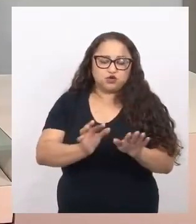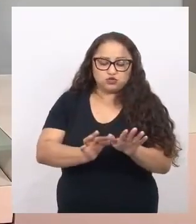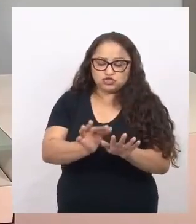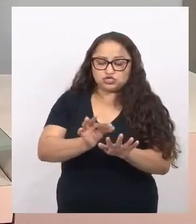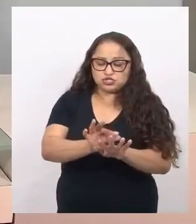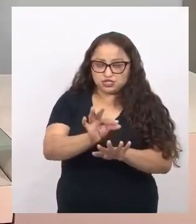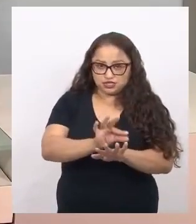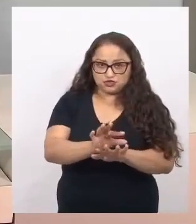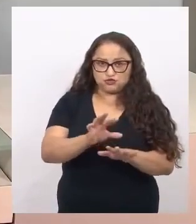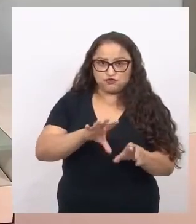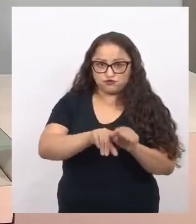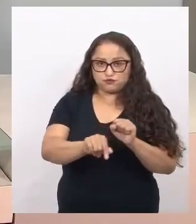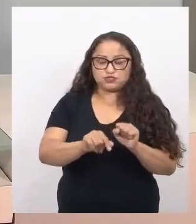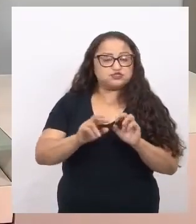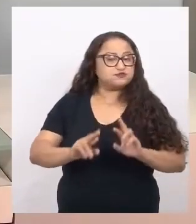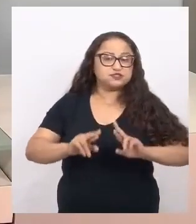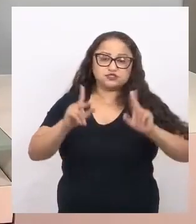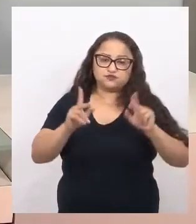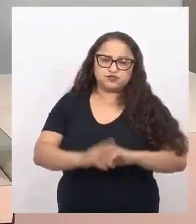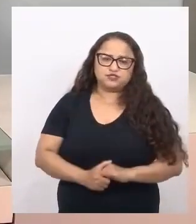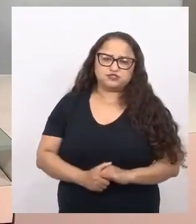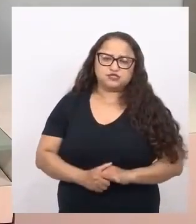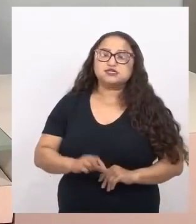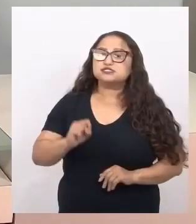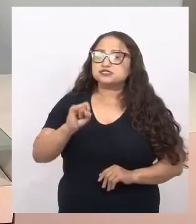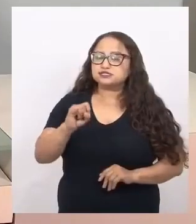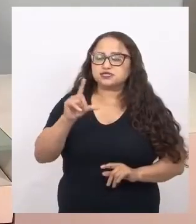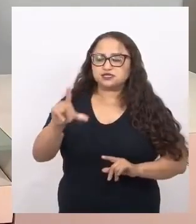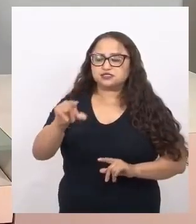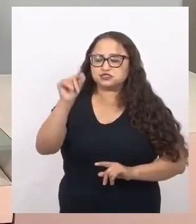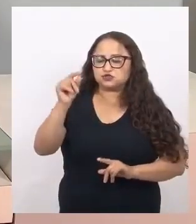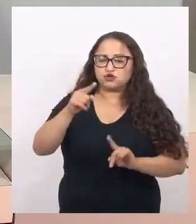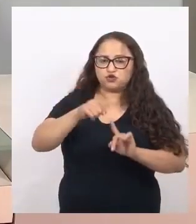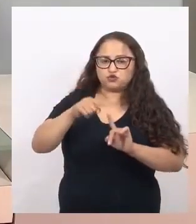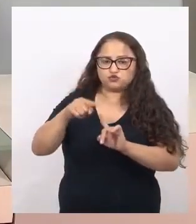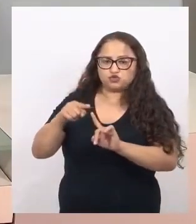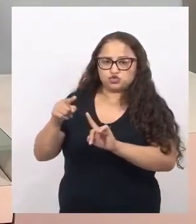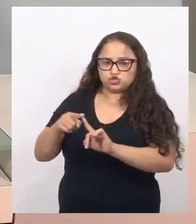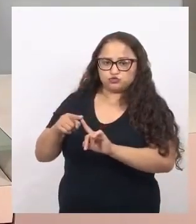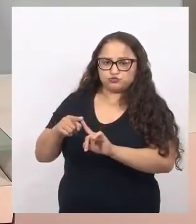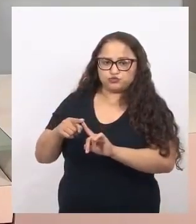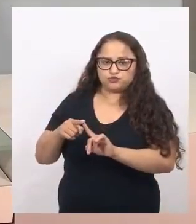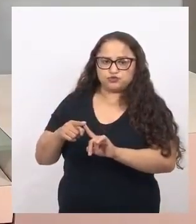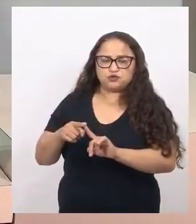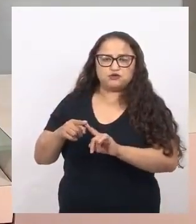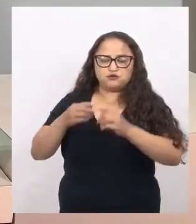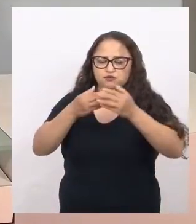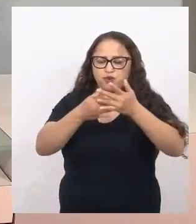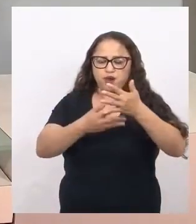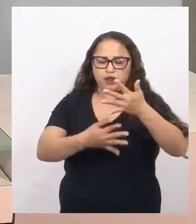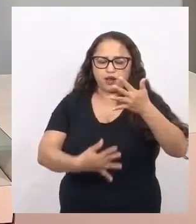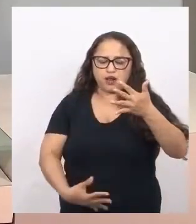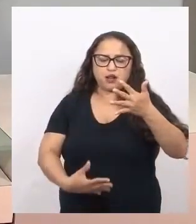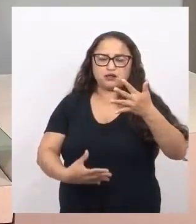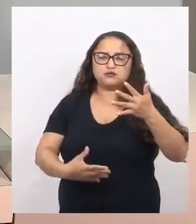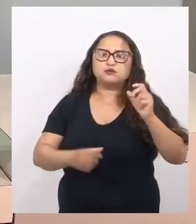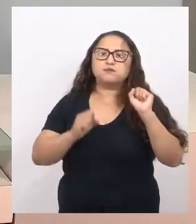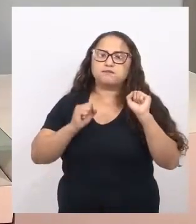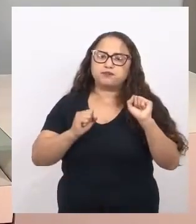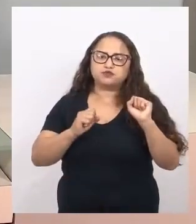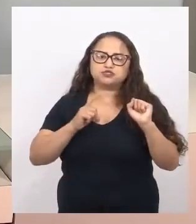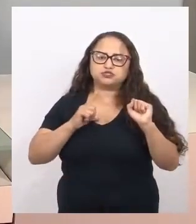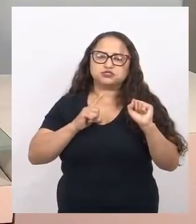quando ele for manifestar interesse, se ele seleciona o tipo de ensino médio, vão aparecer todas as opções. Formação